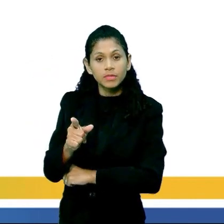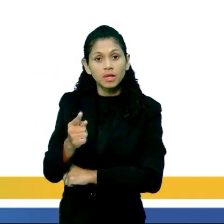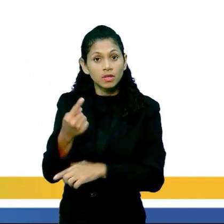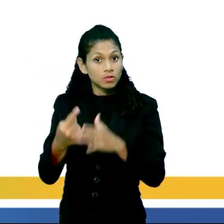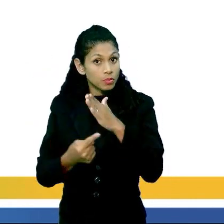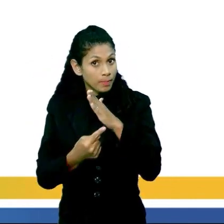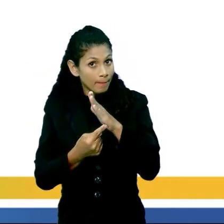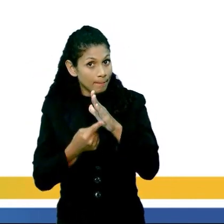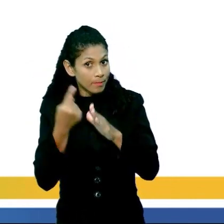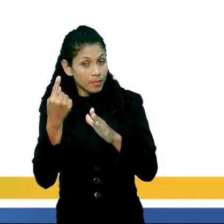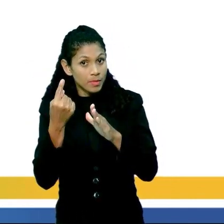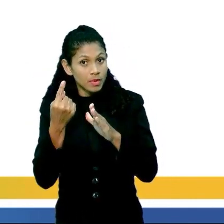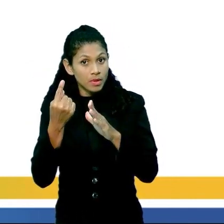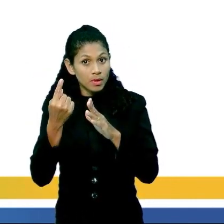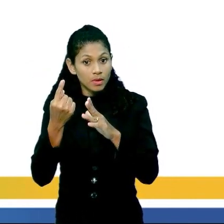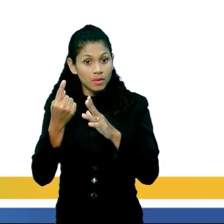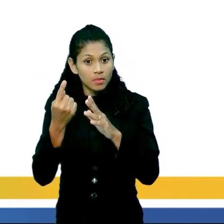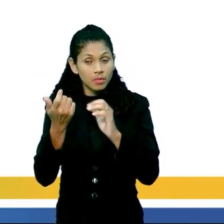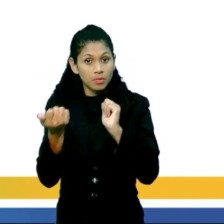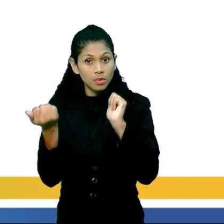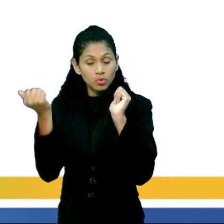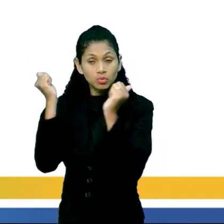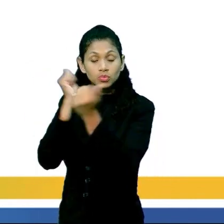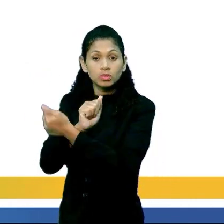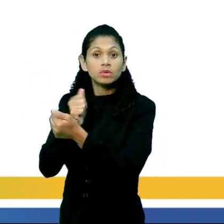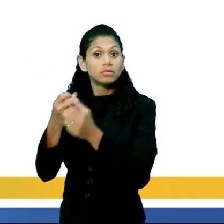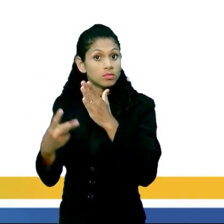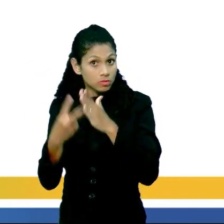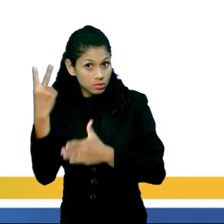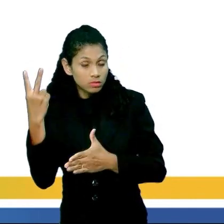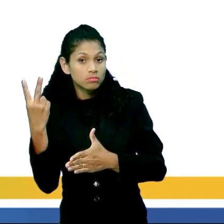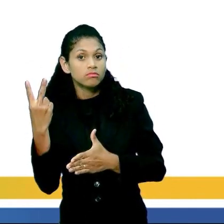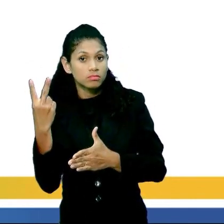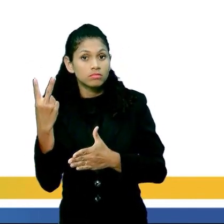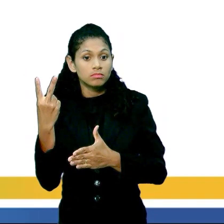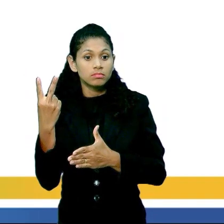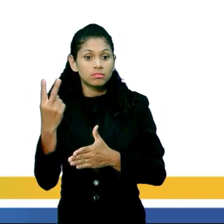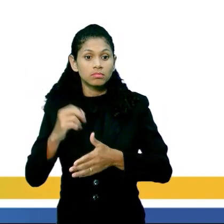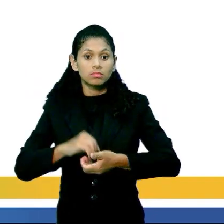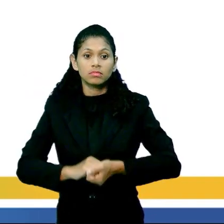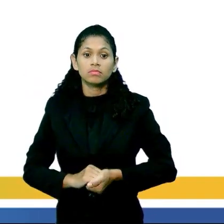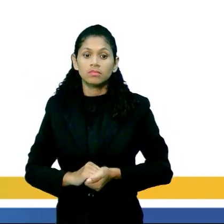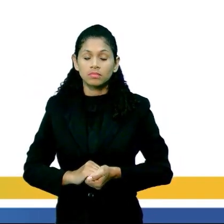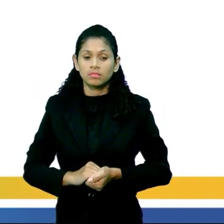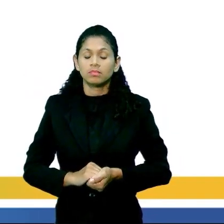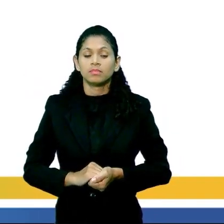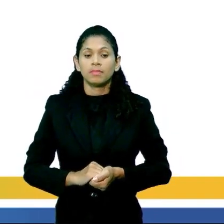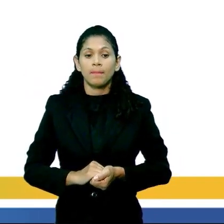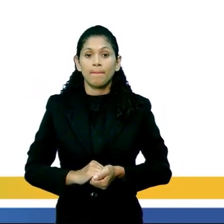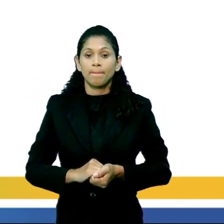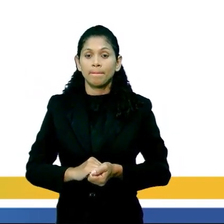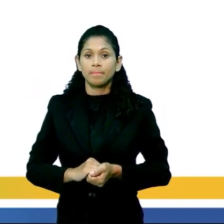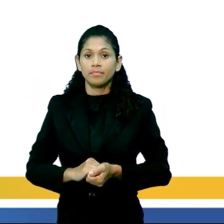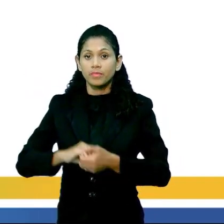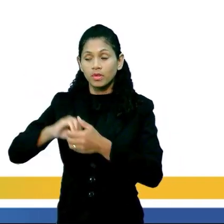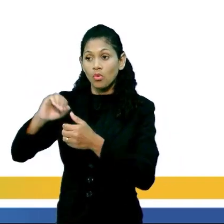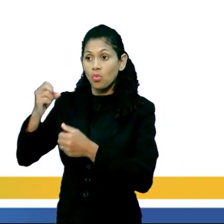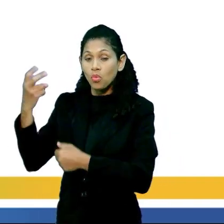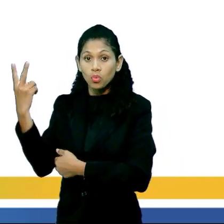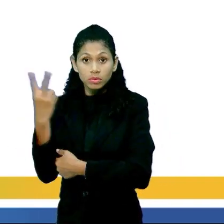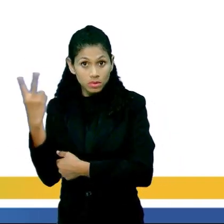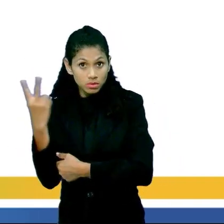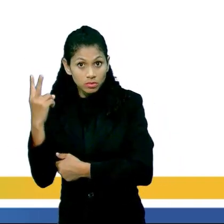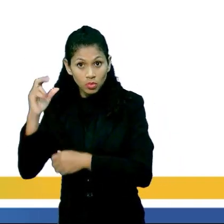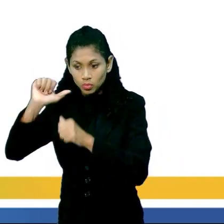vai acontecer. 8 sobre 3 vezes 3 sobre 11. E aí